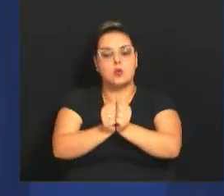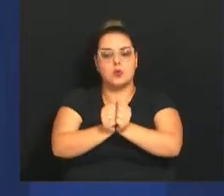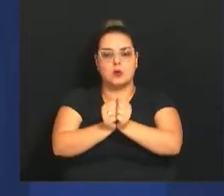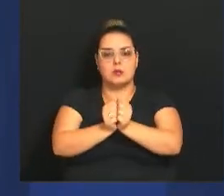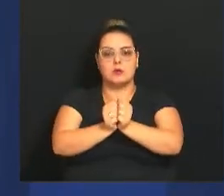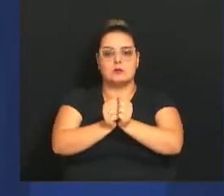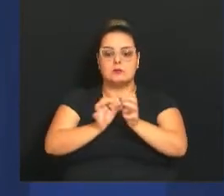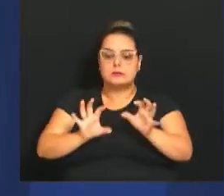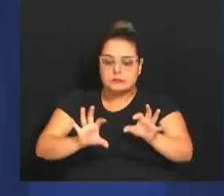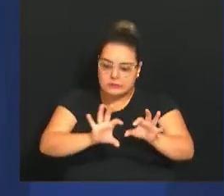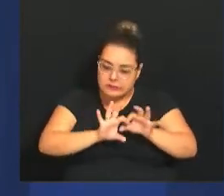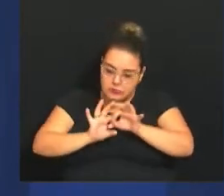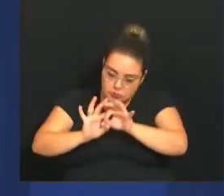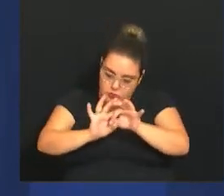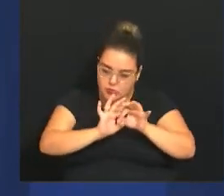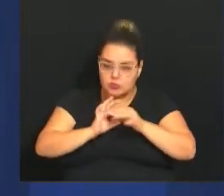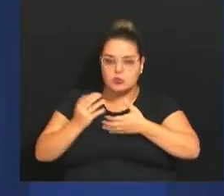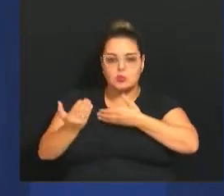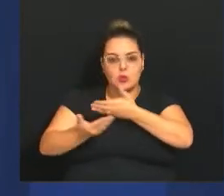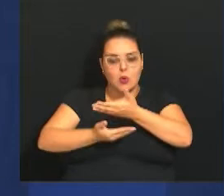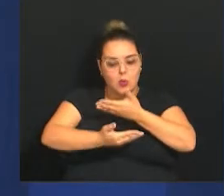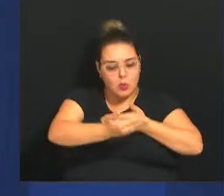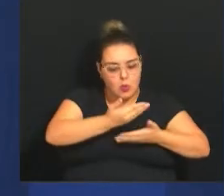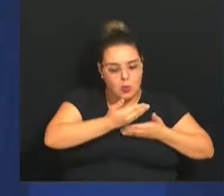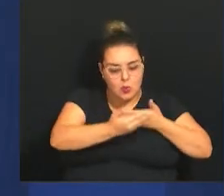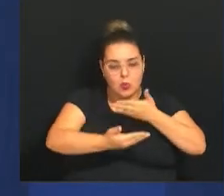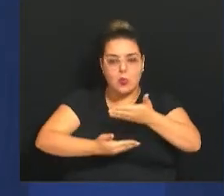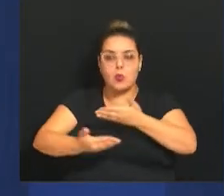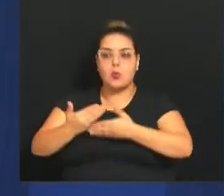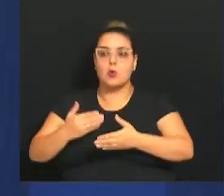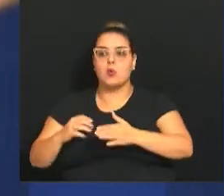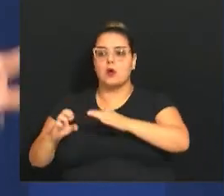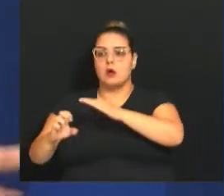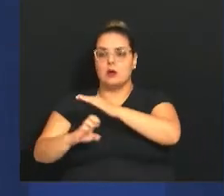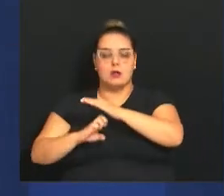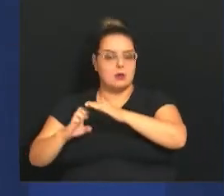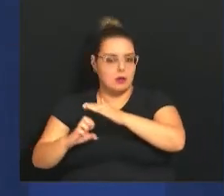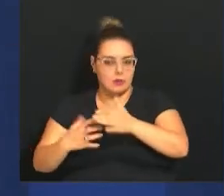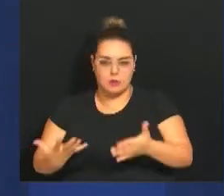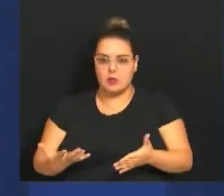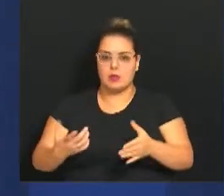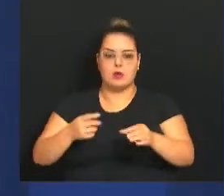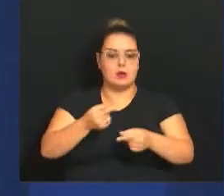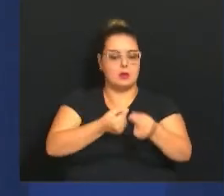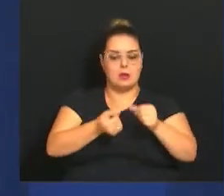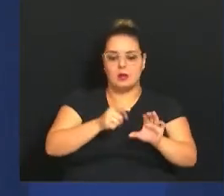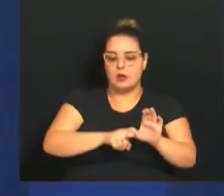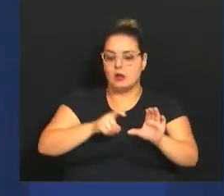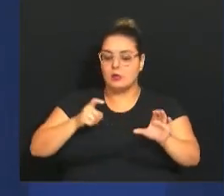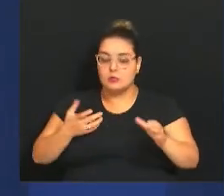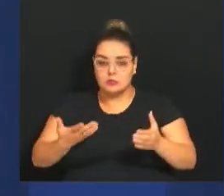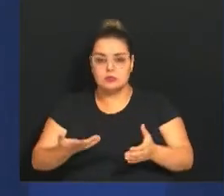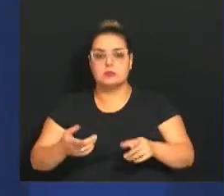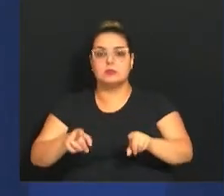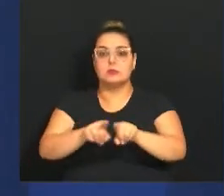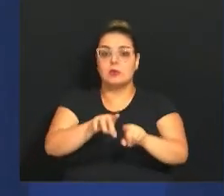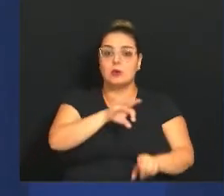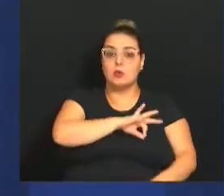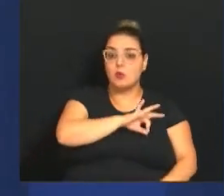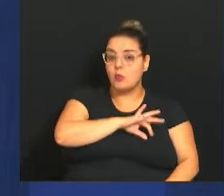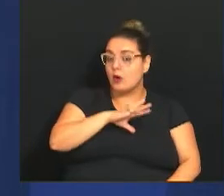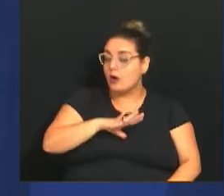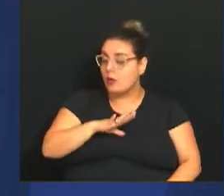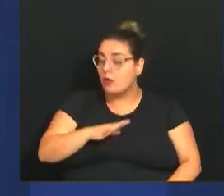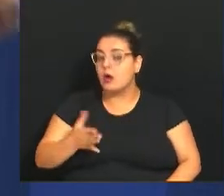né, fazer essa comunicação entre as empresas, autonomia financeira, também com a guarda, fazer